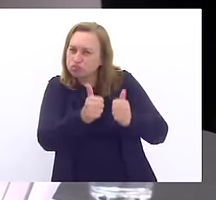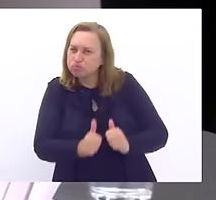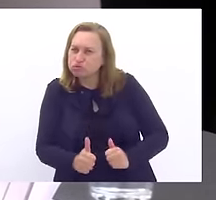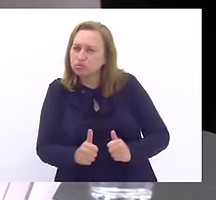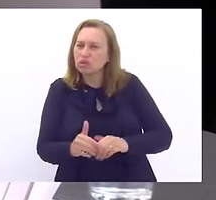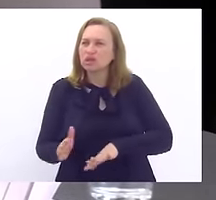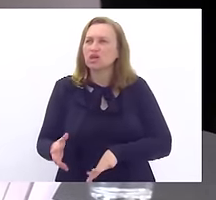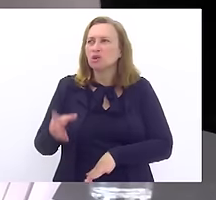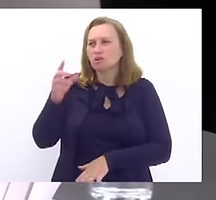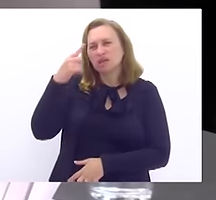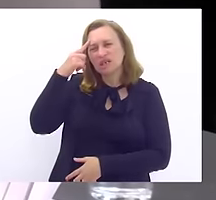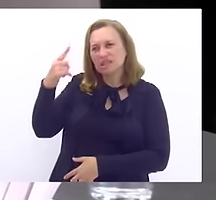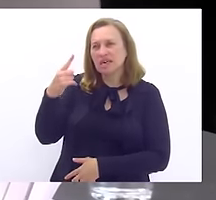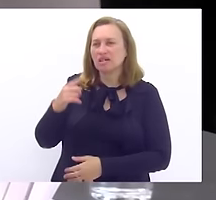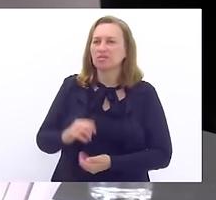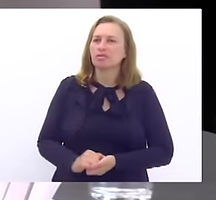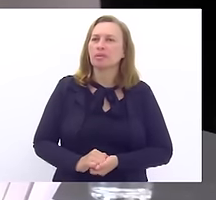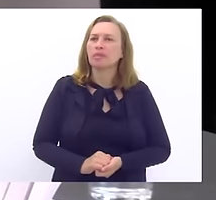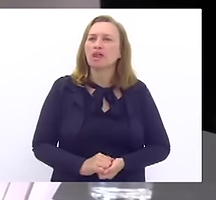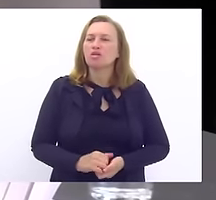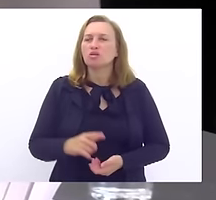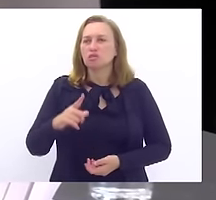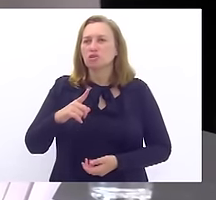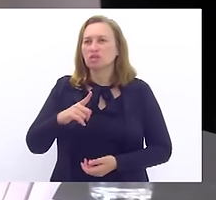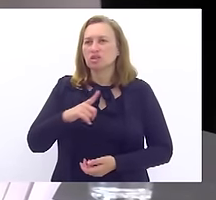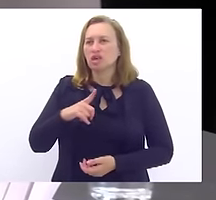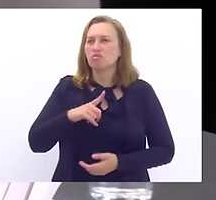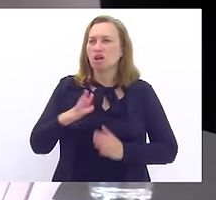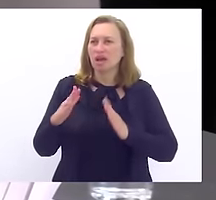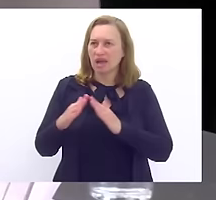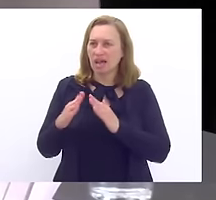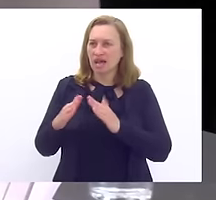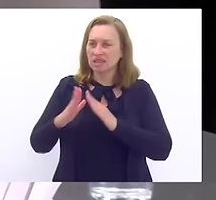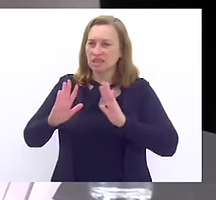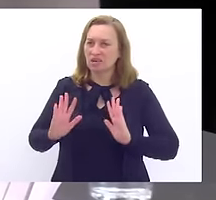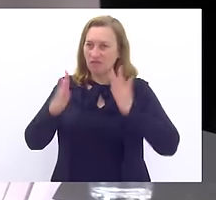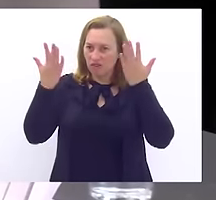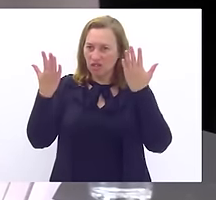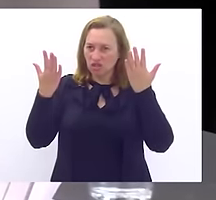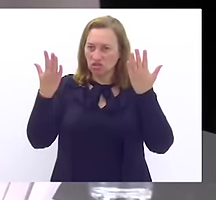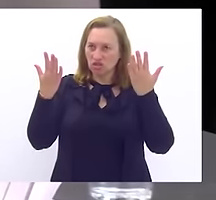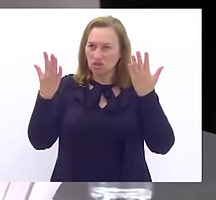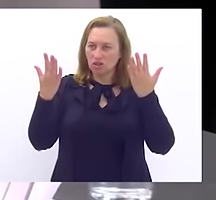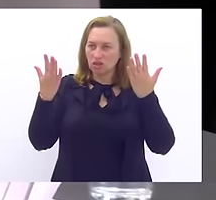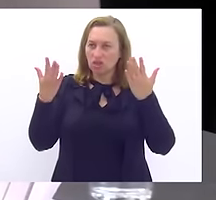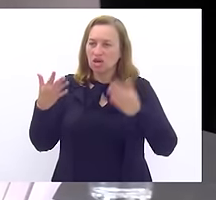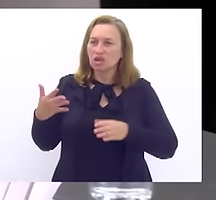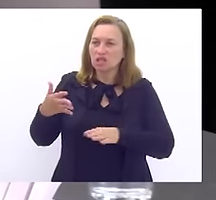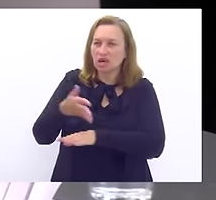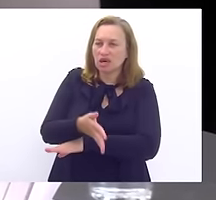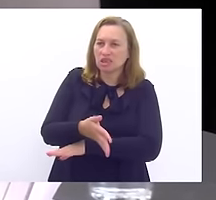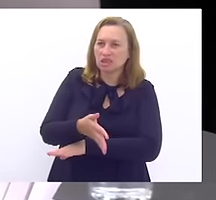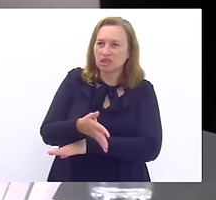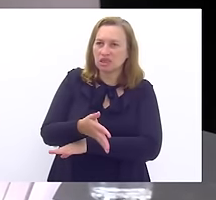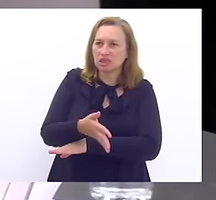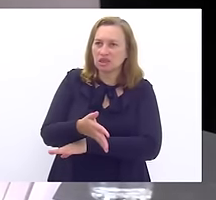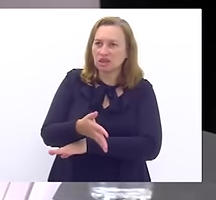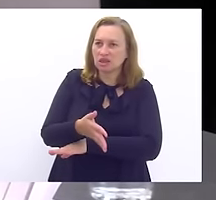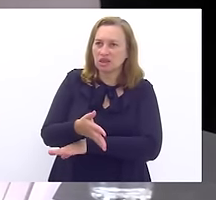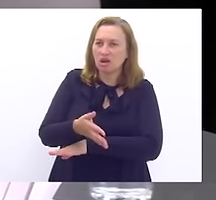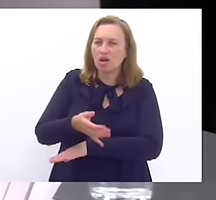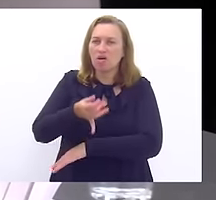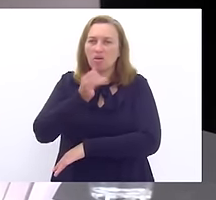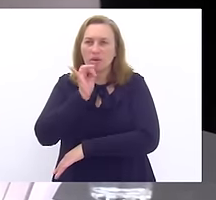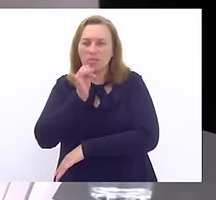para o senhor ter uma ideia por exemplo o senhor tem uma casa de de de festas e aí quando entra no balanço assim bebida